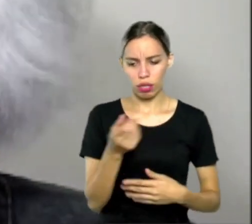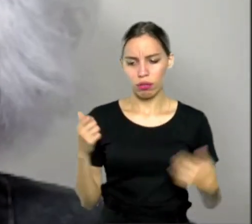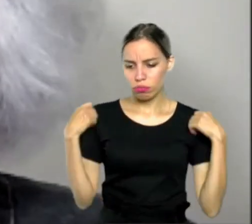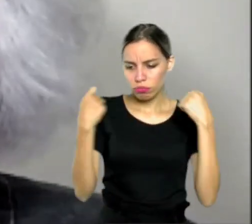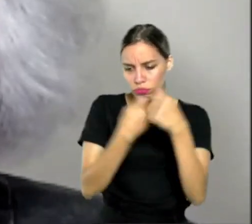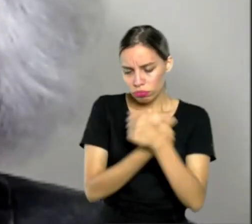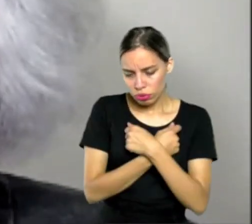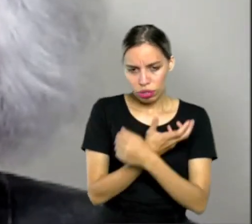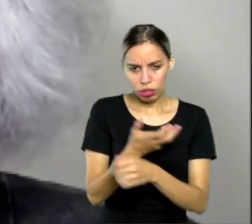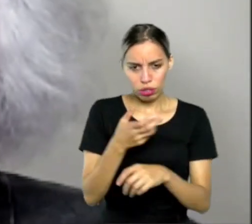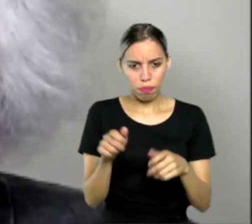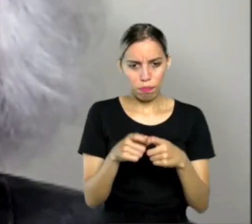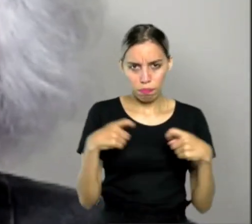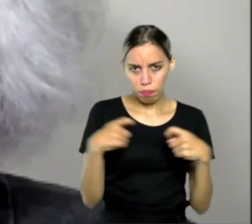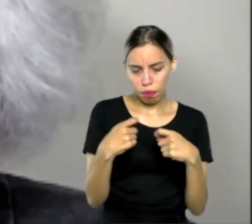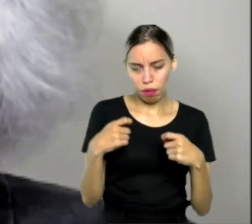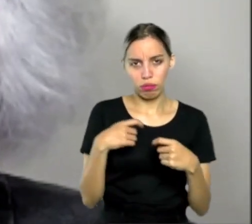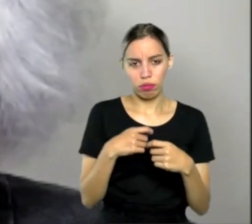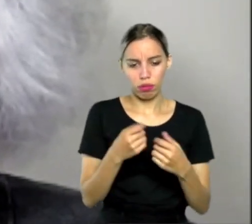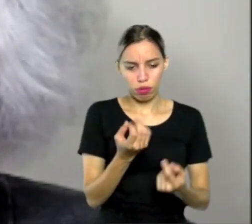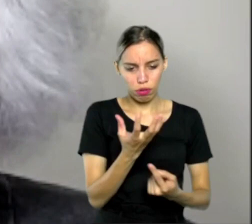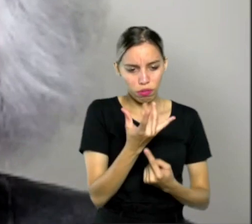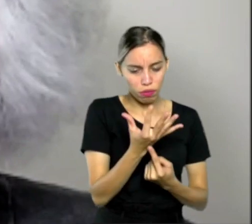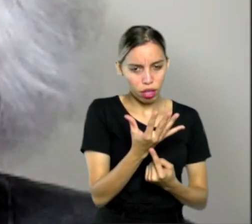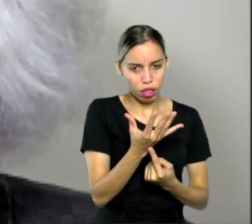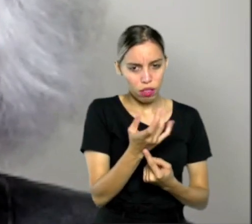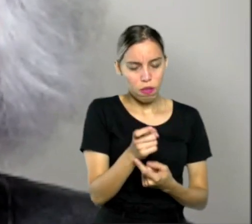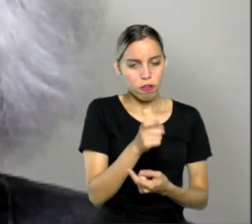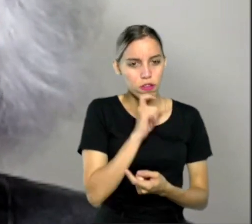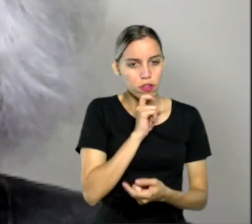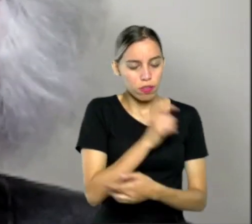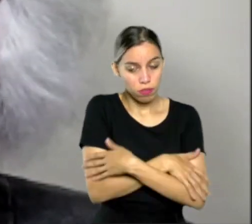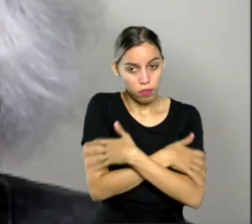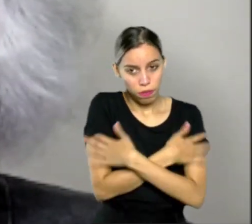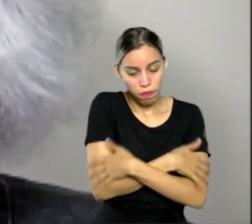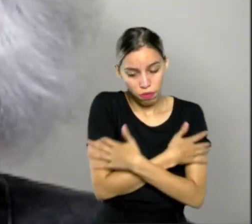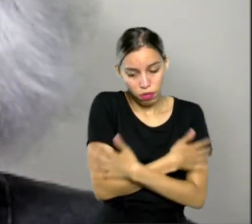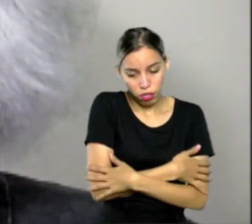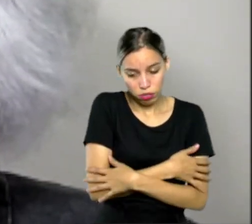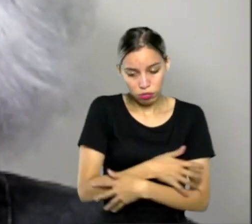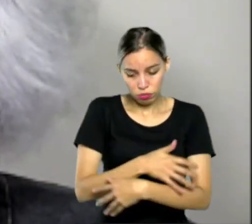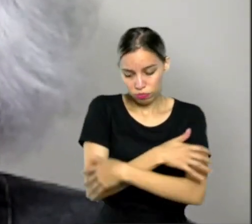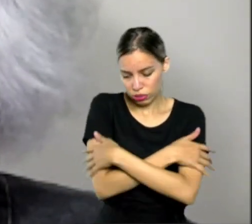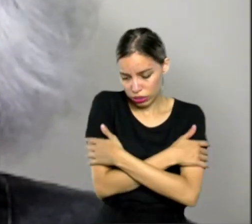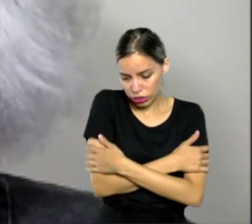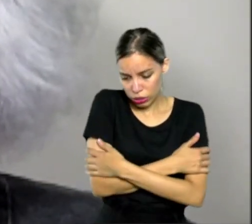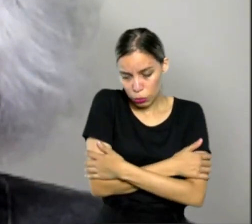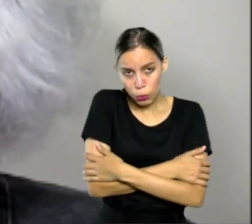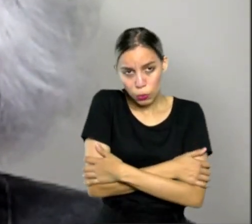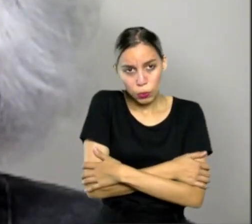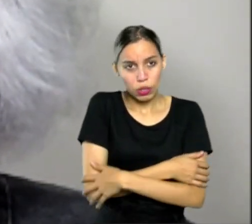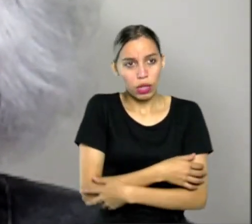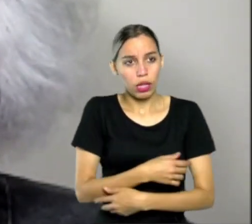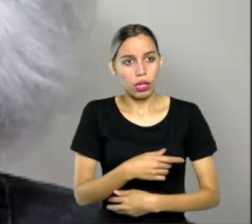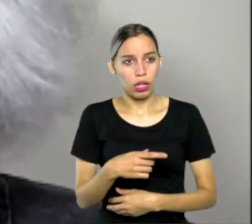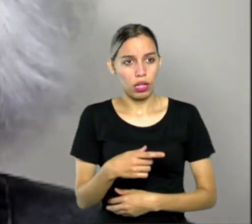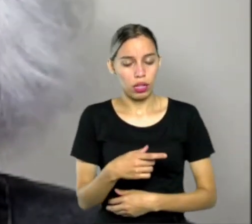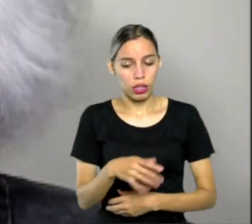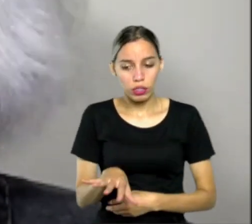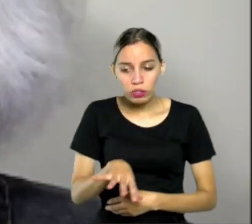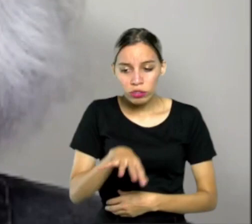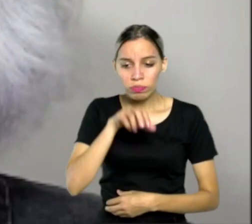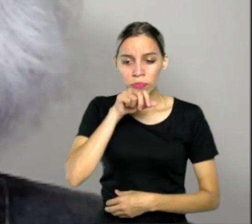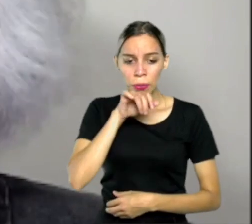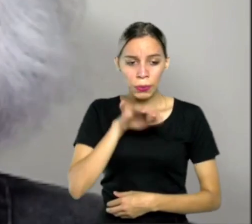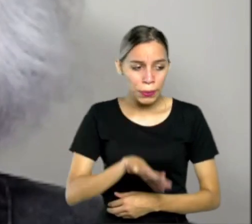meias, vela. O inverno veio cedo com seus braços magricelas, respiração ofegante, pouco